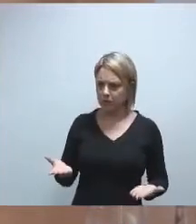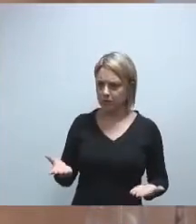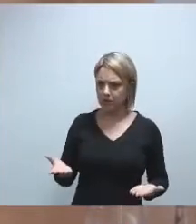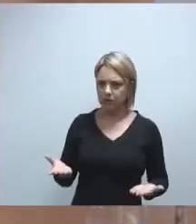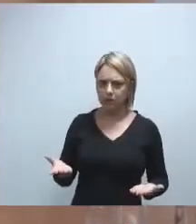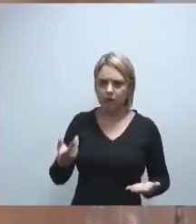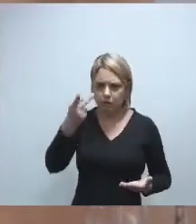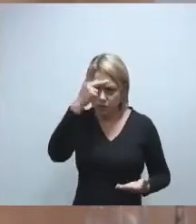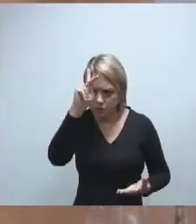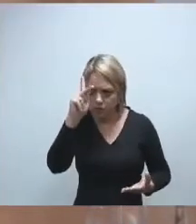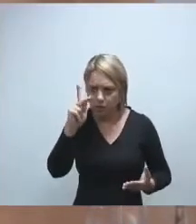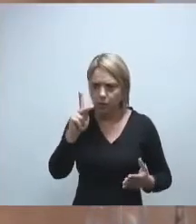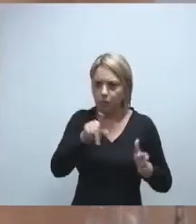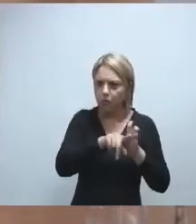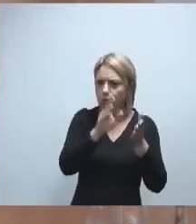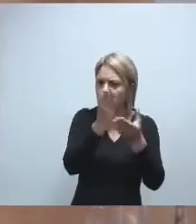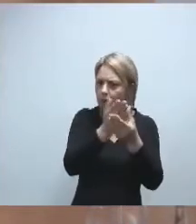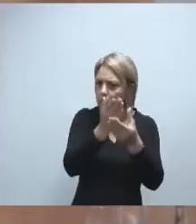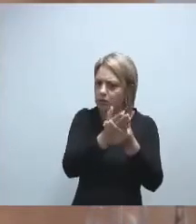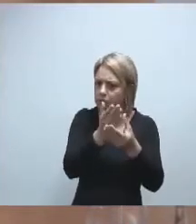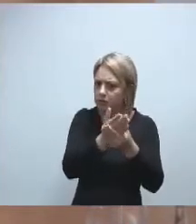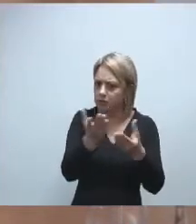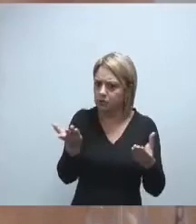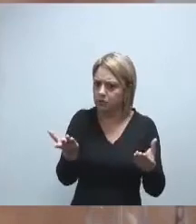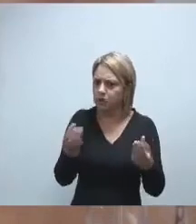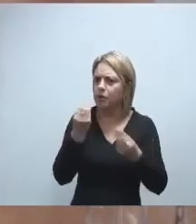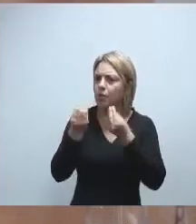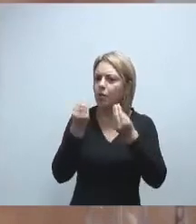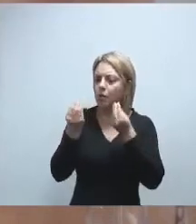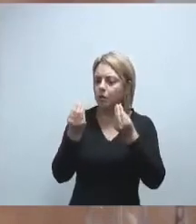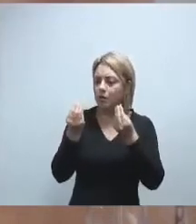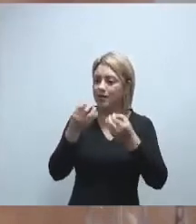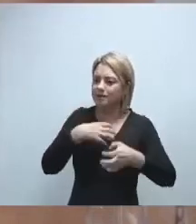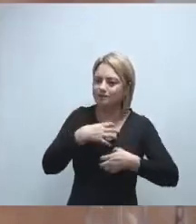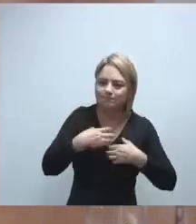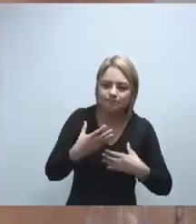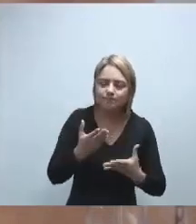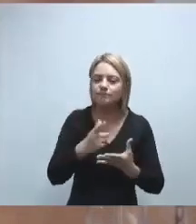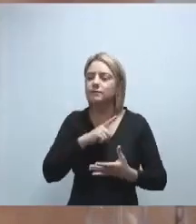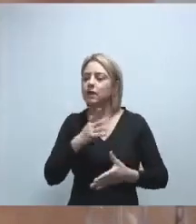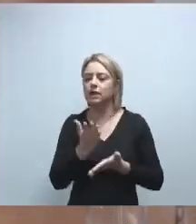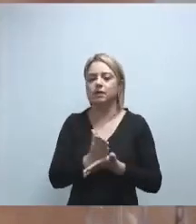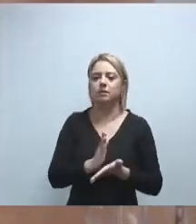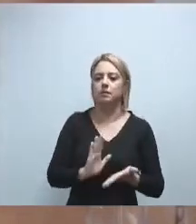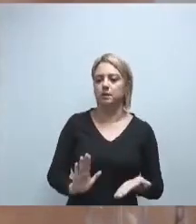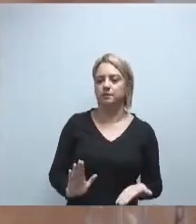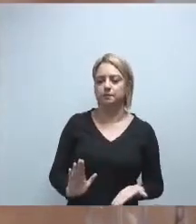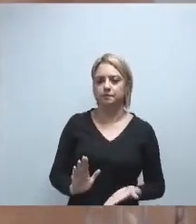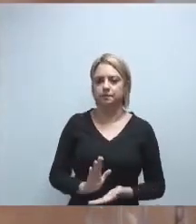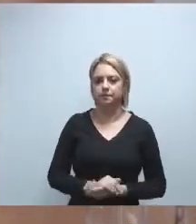jogo inquérito então essa animosidade tem que acabar